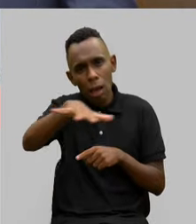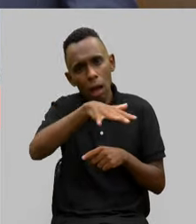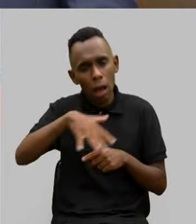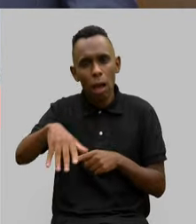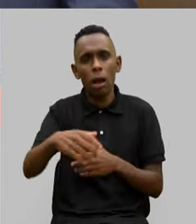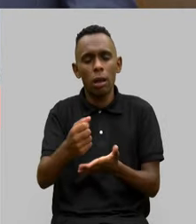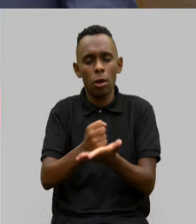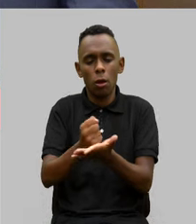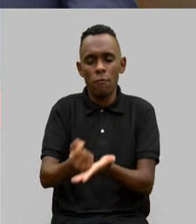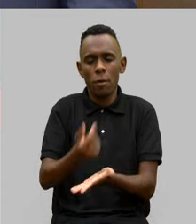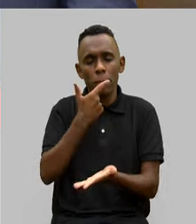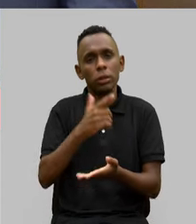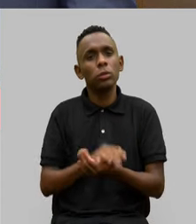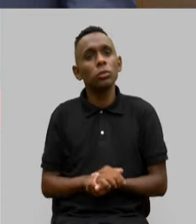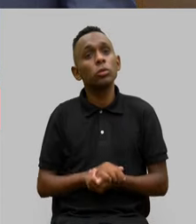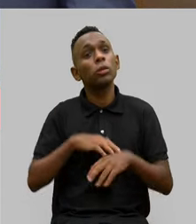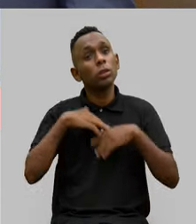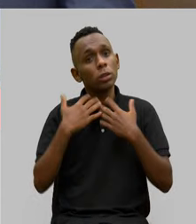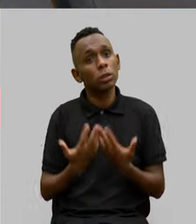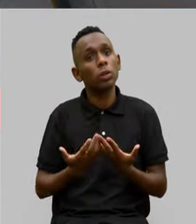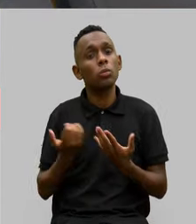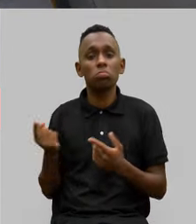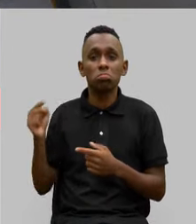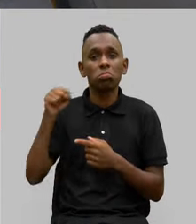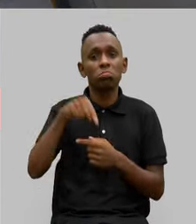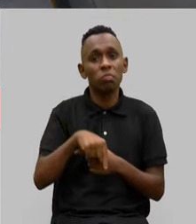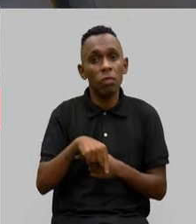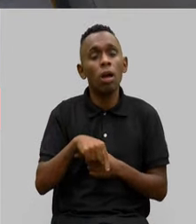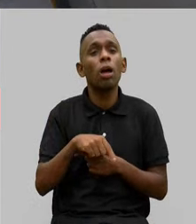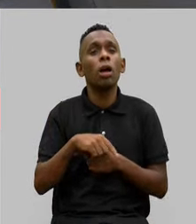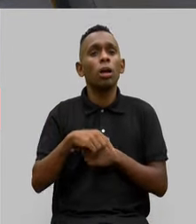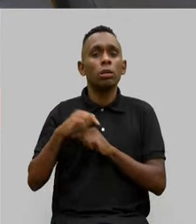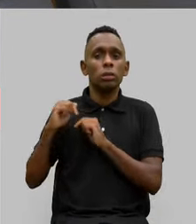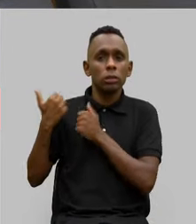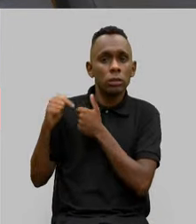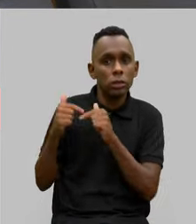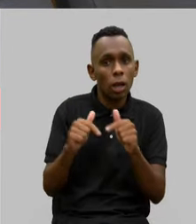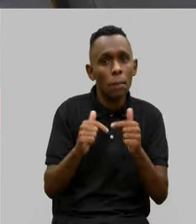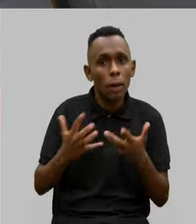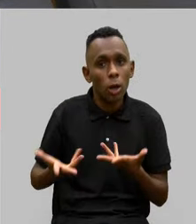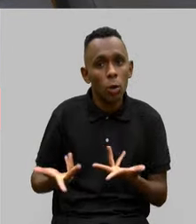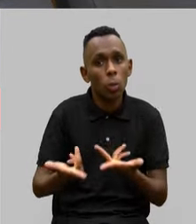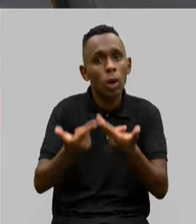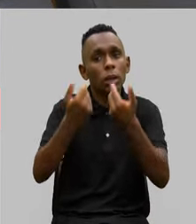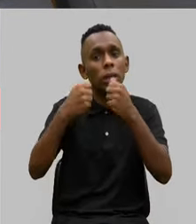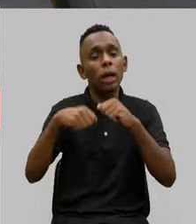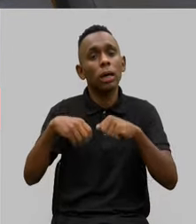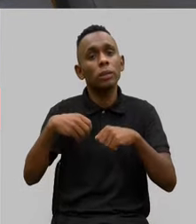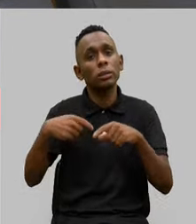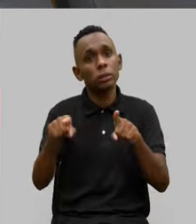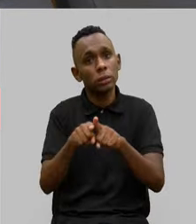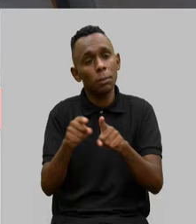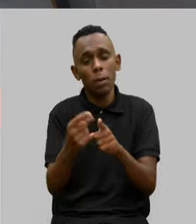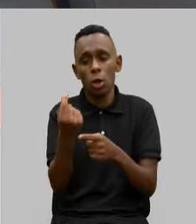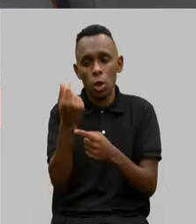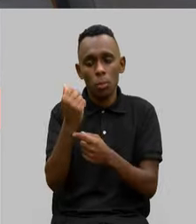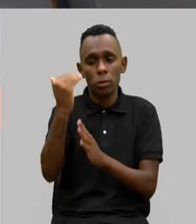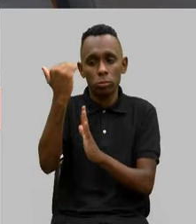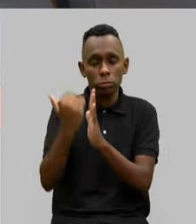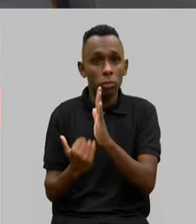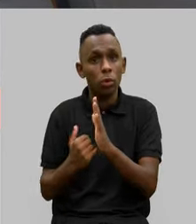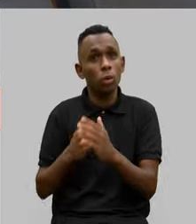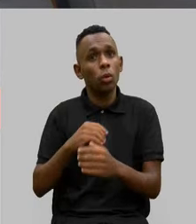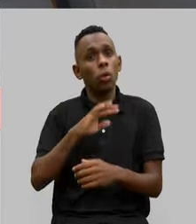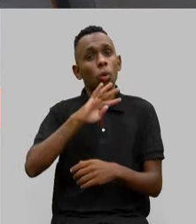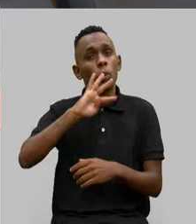Farmacêutica né então a gente vem trazendo qualidade e preço hoje a gente tem o produto em mais de 4.000